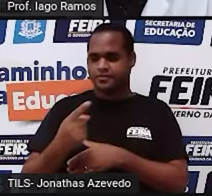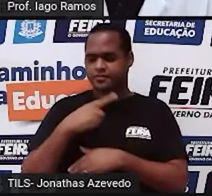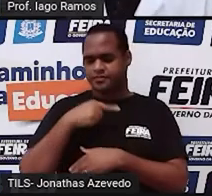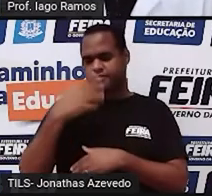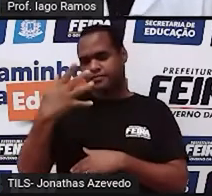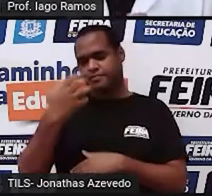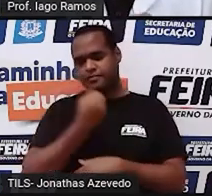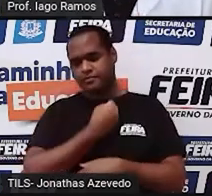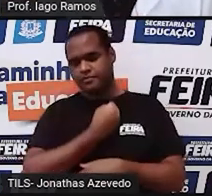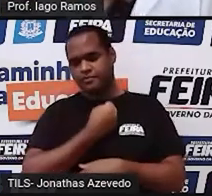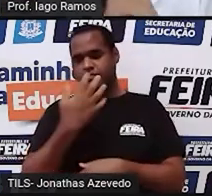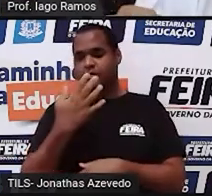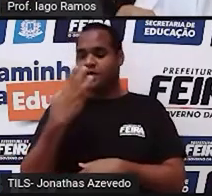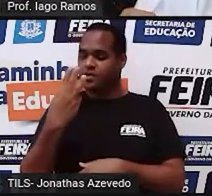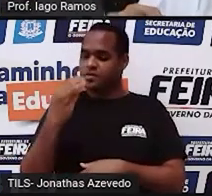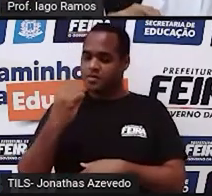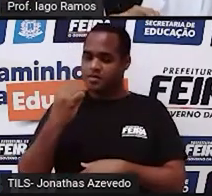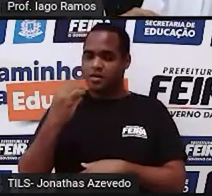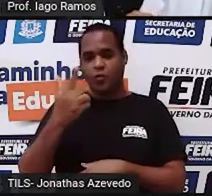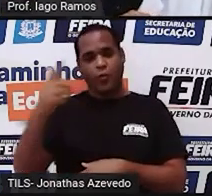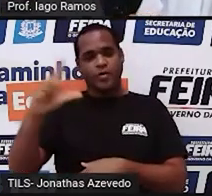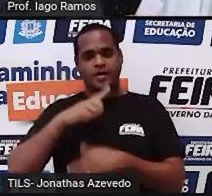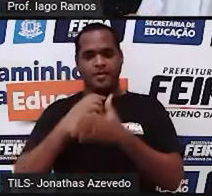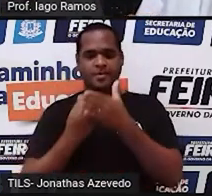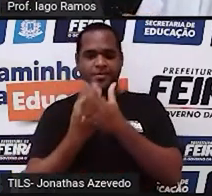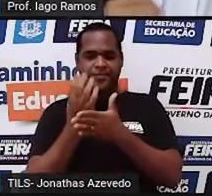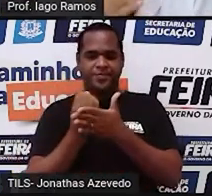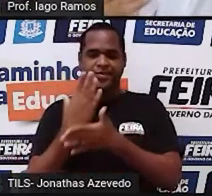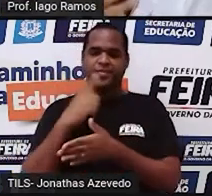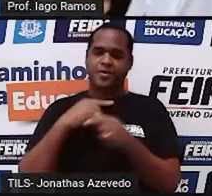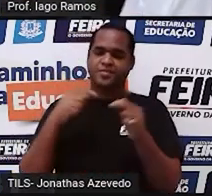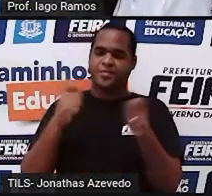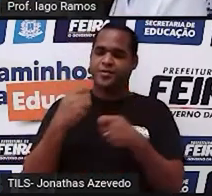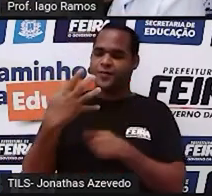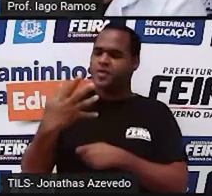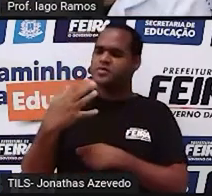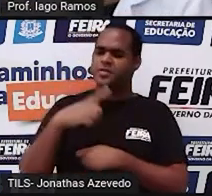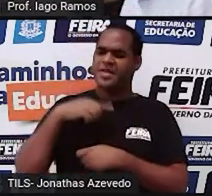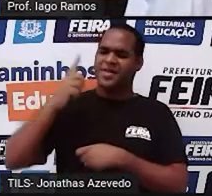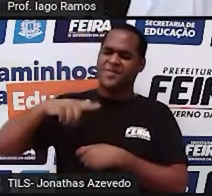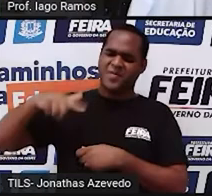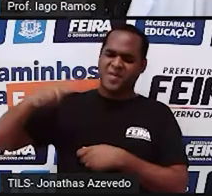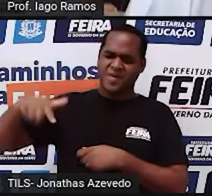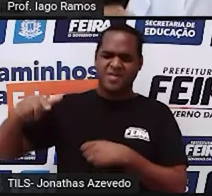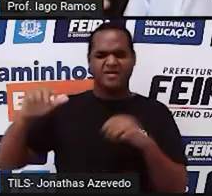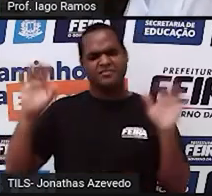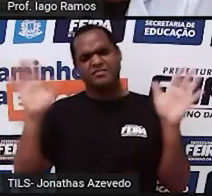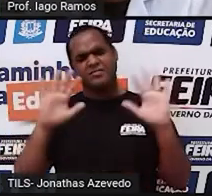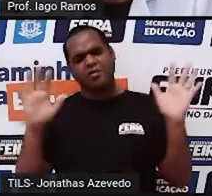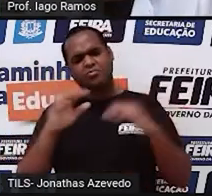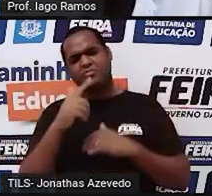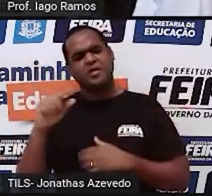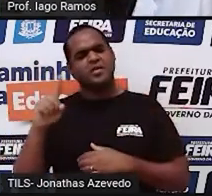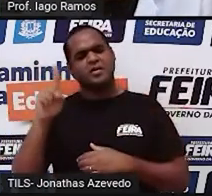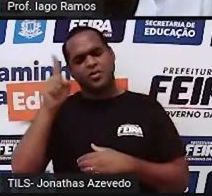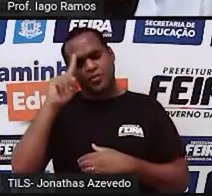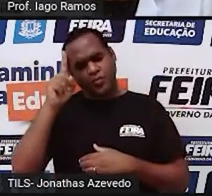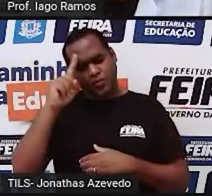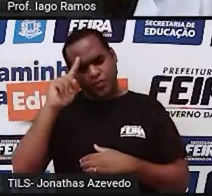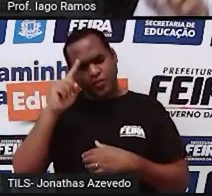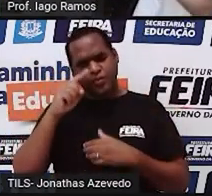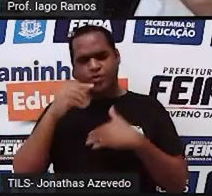14 30 algarismos depois pode aparecer o quatro mas não é uma repetição que acontece a todo momento